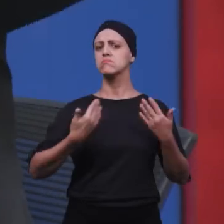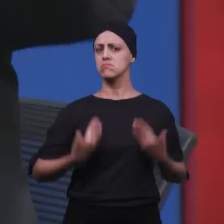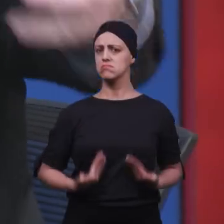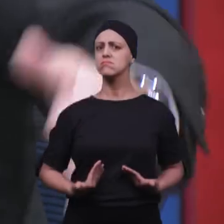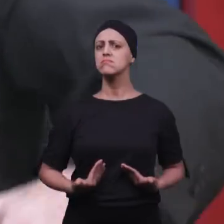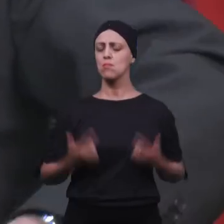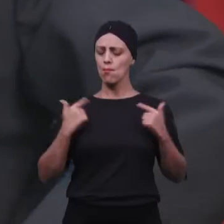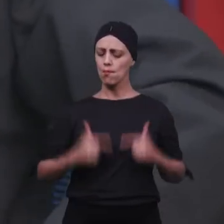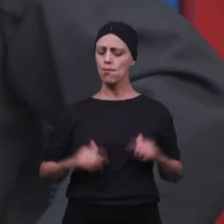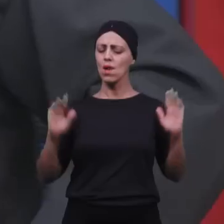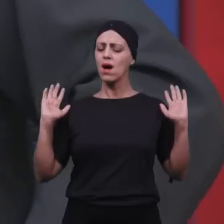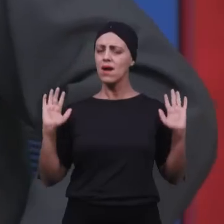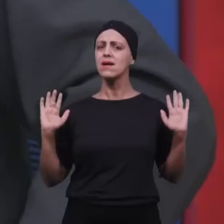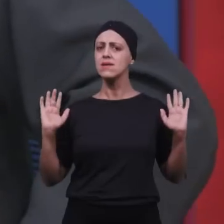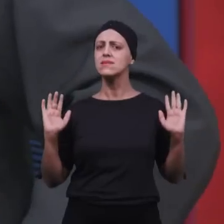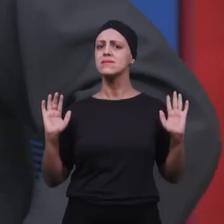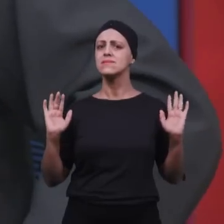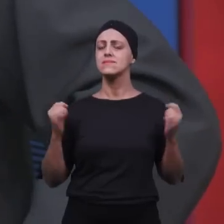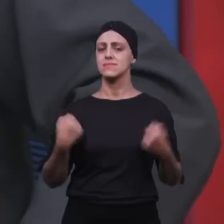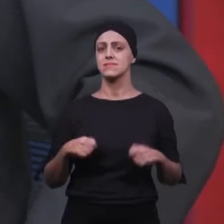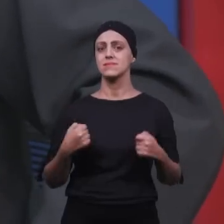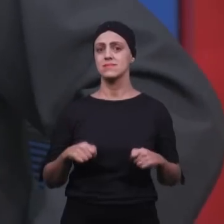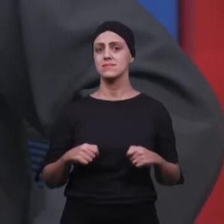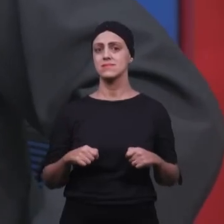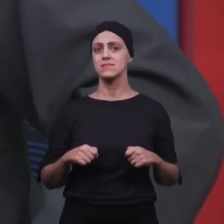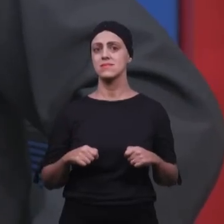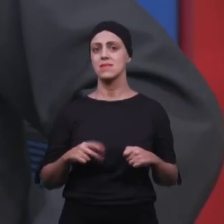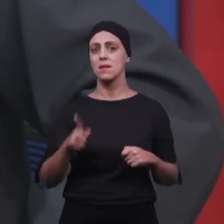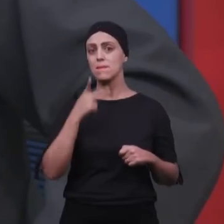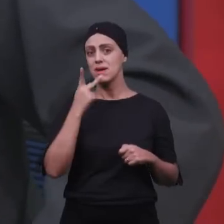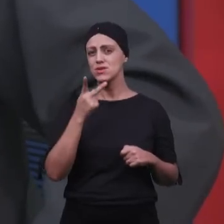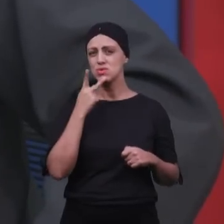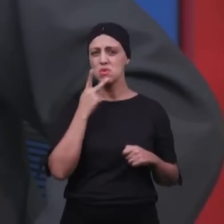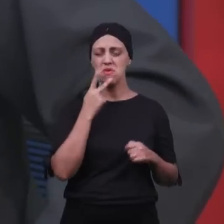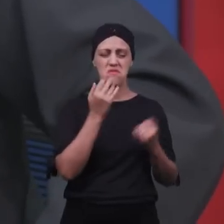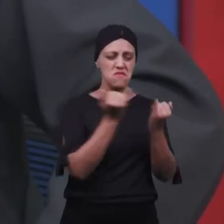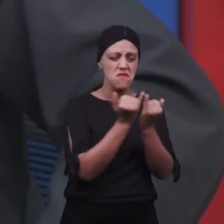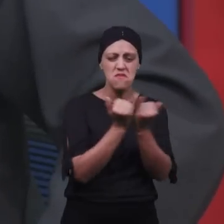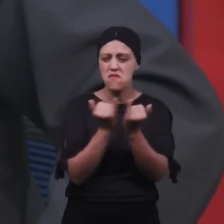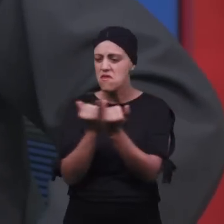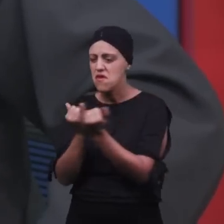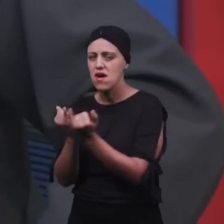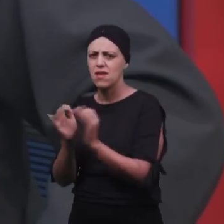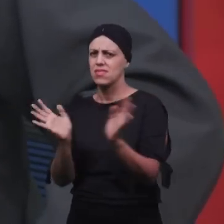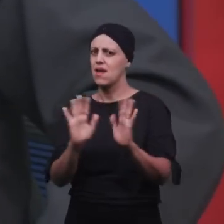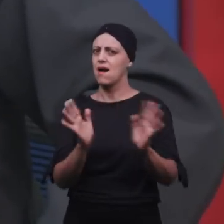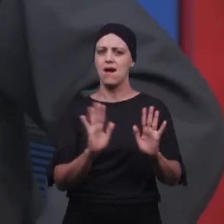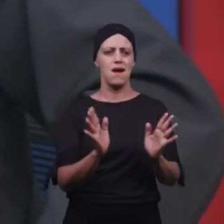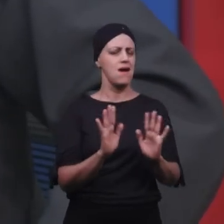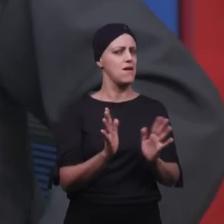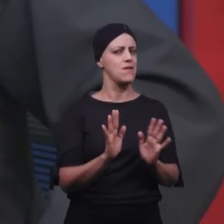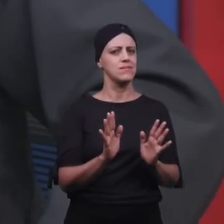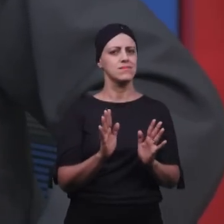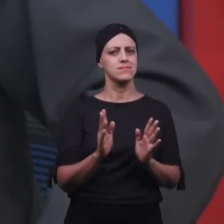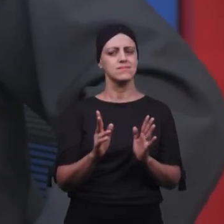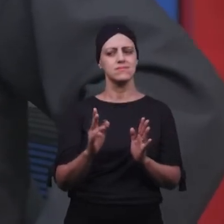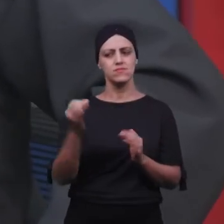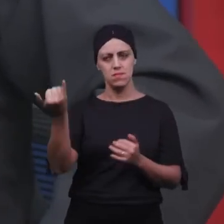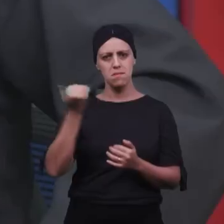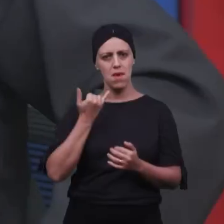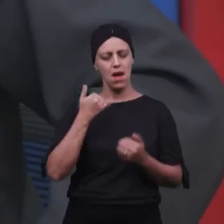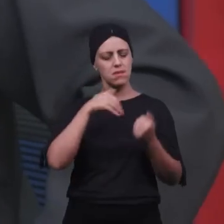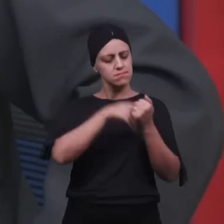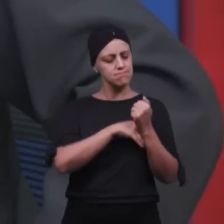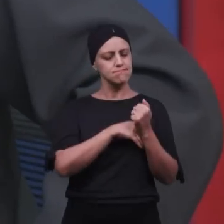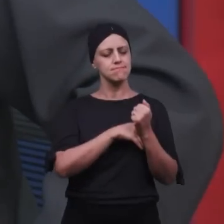não conta para o amigo, não conta... Até eu queria lembrar aqui, pode ver que todas as experiências estão sendo contadas, o máximo nós estamos dizendo assim, é